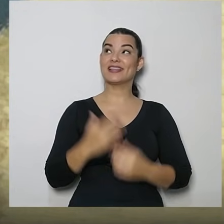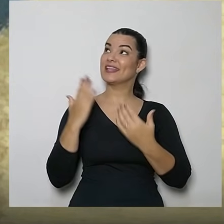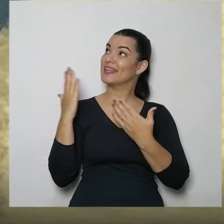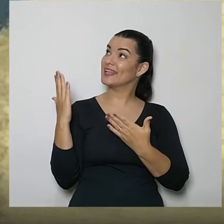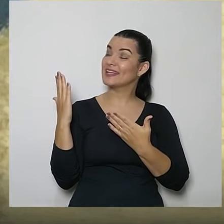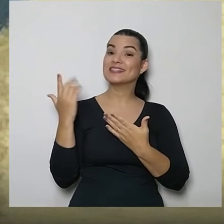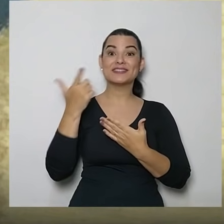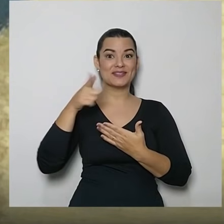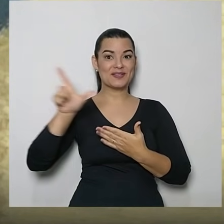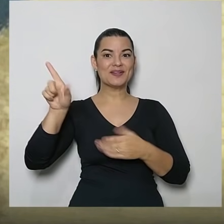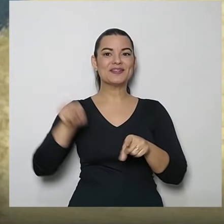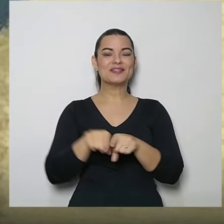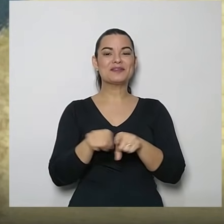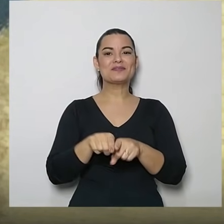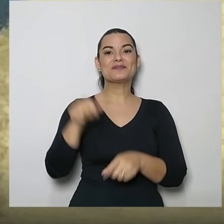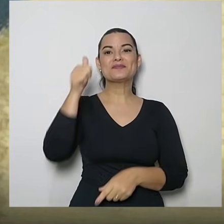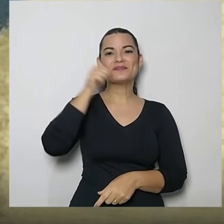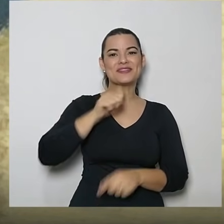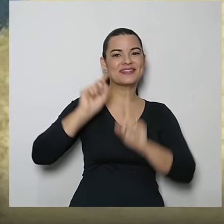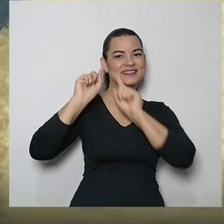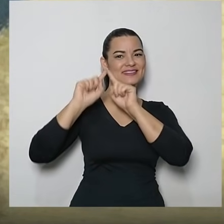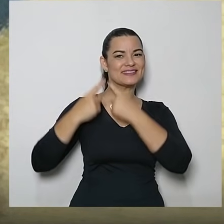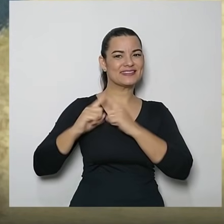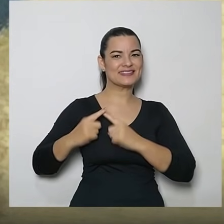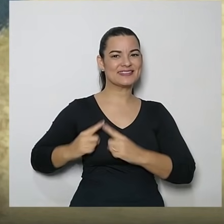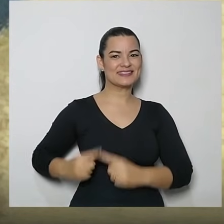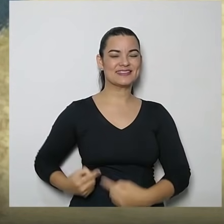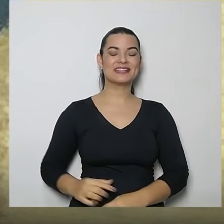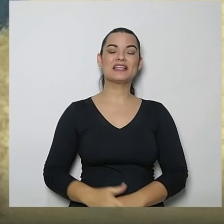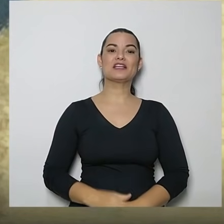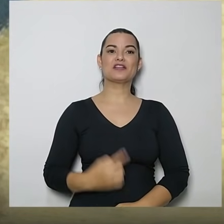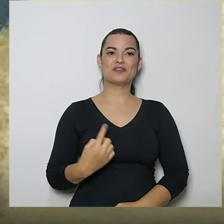E esta é uma outra obra, Menina com Tranças, de